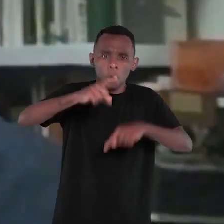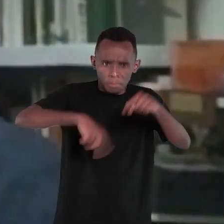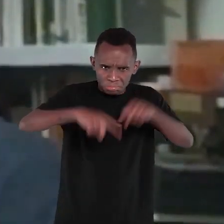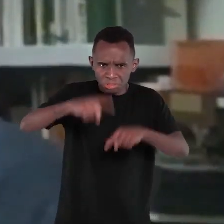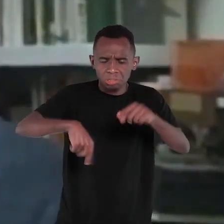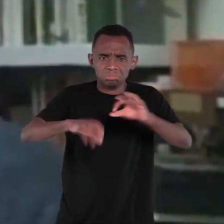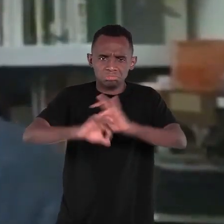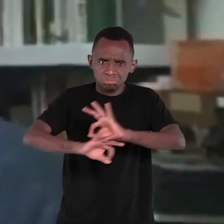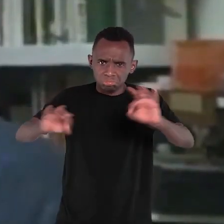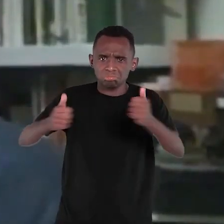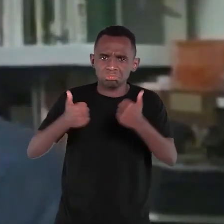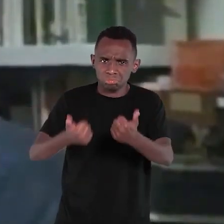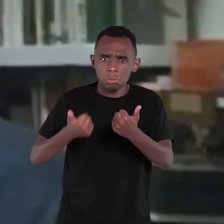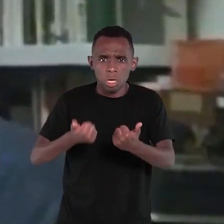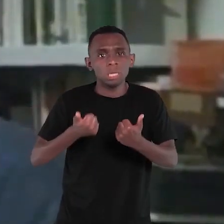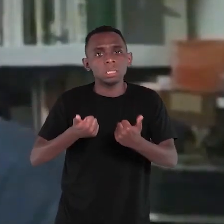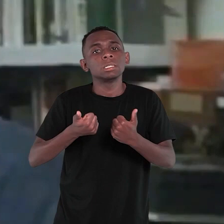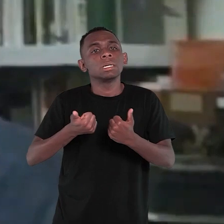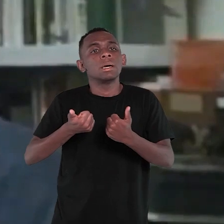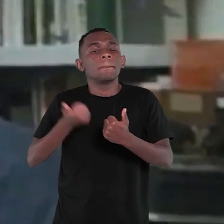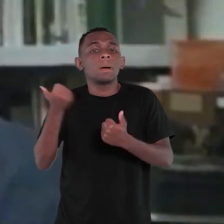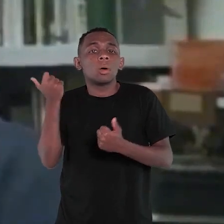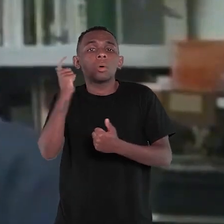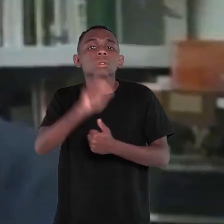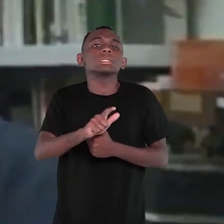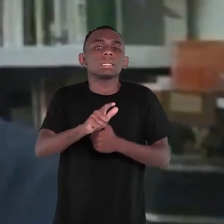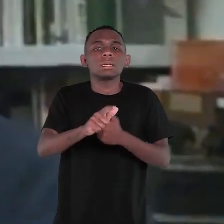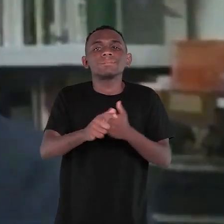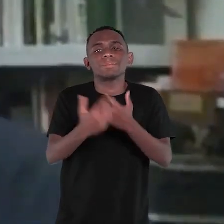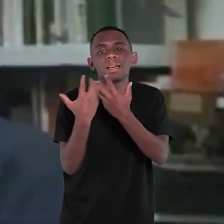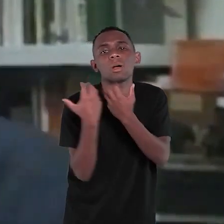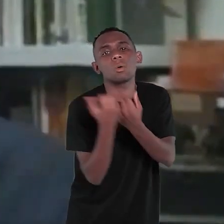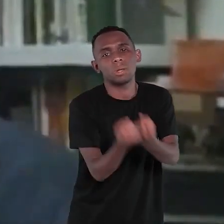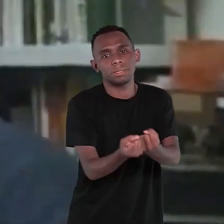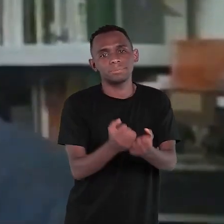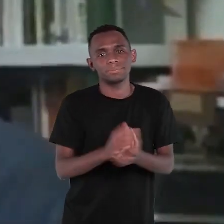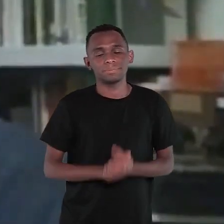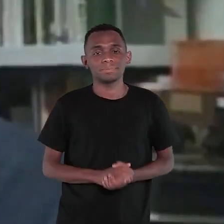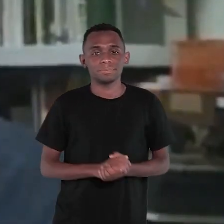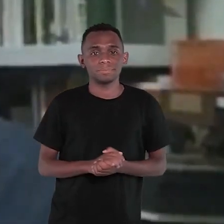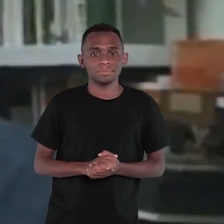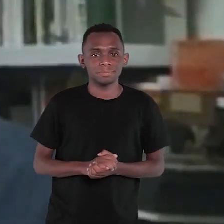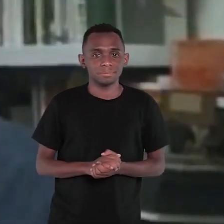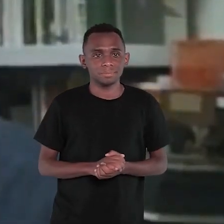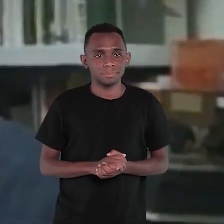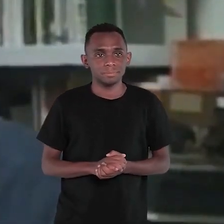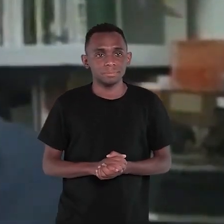equipado para tratar dessas questões, né?